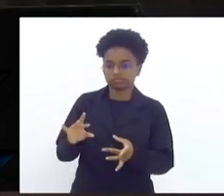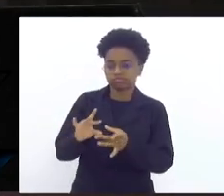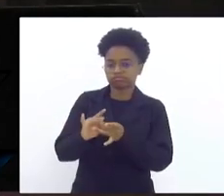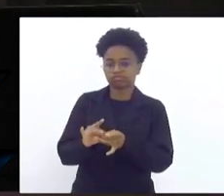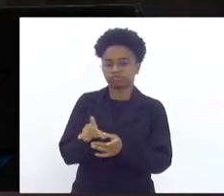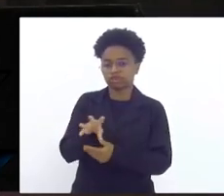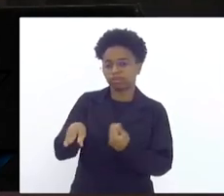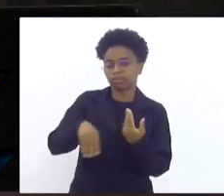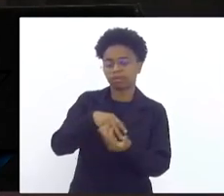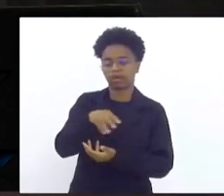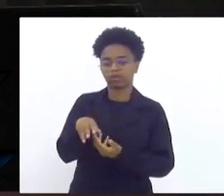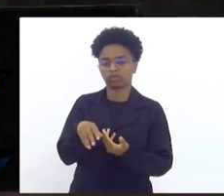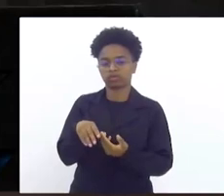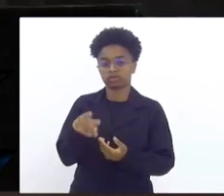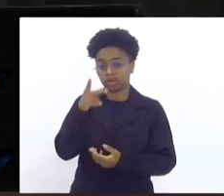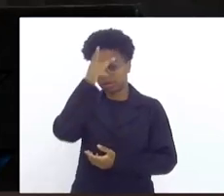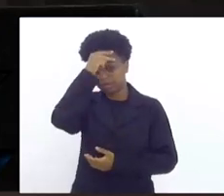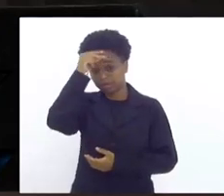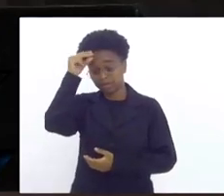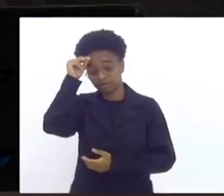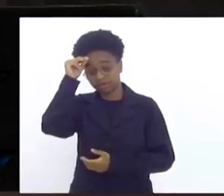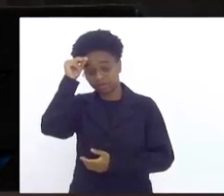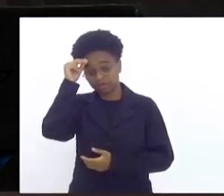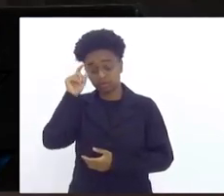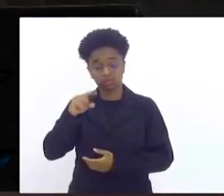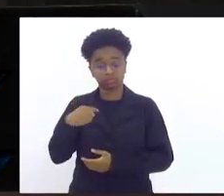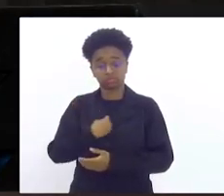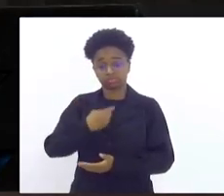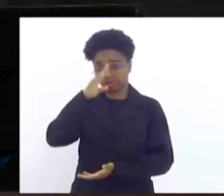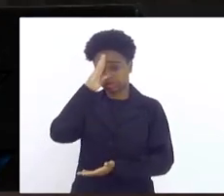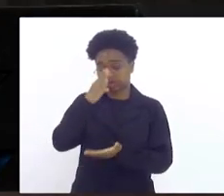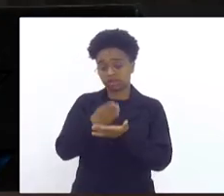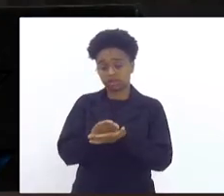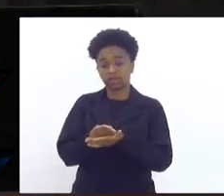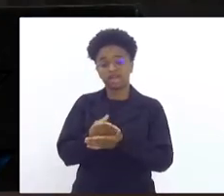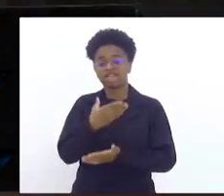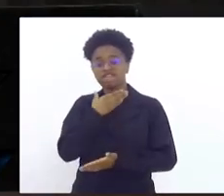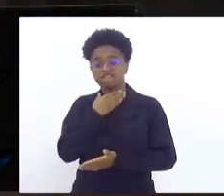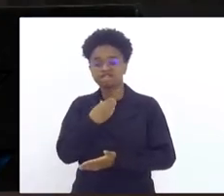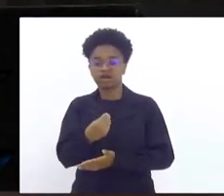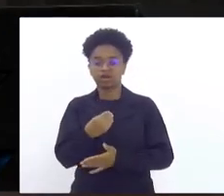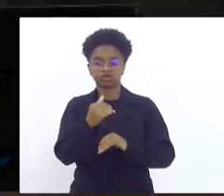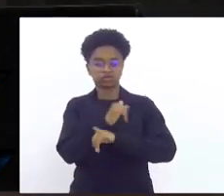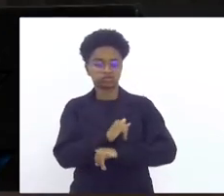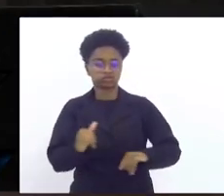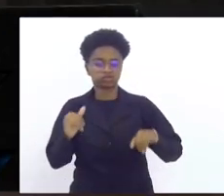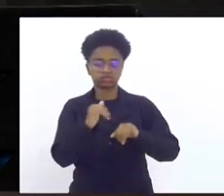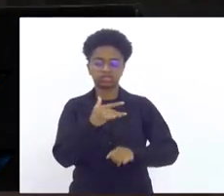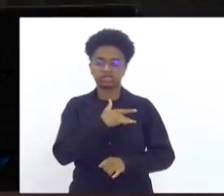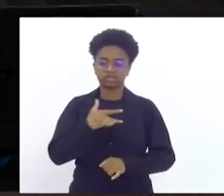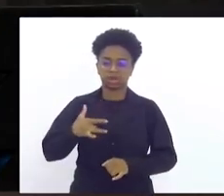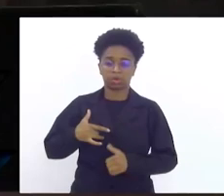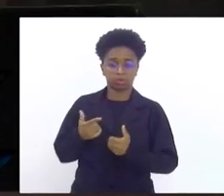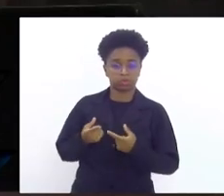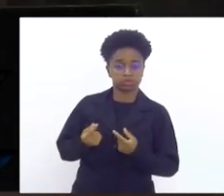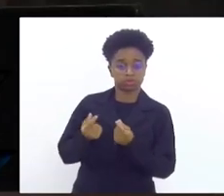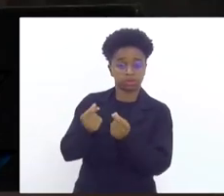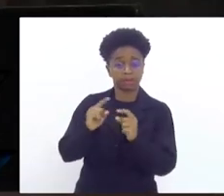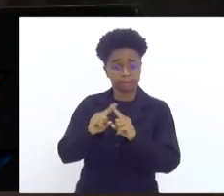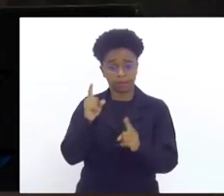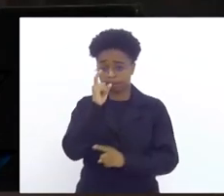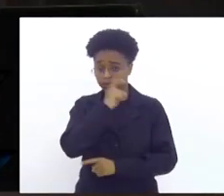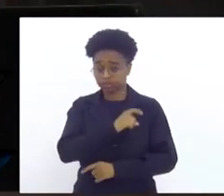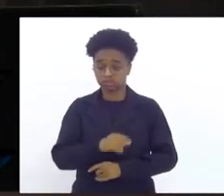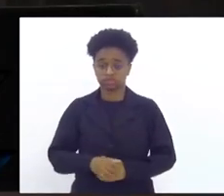a desordem um prefeito que nos faz crer uma falsa impressão de saúde financeira O que é uma mentira